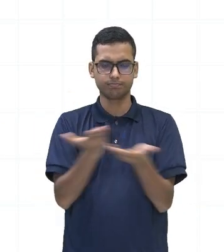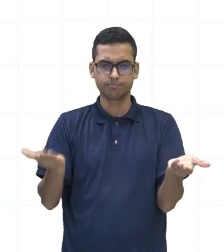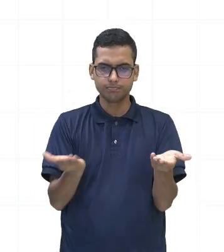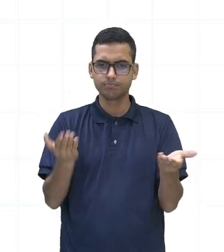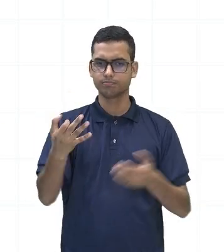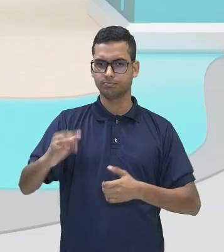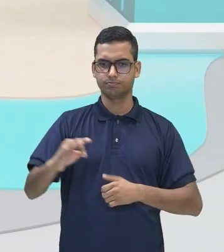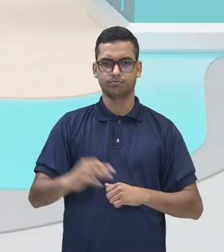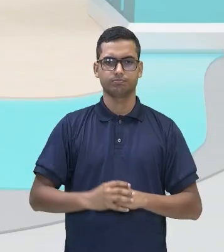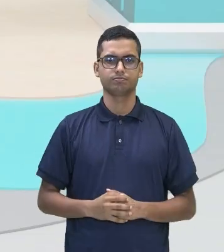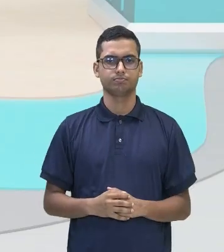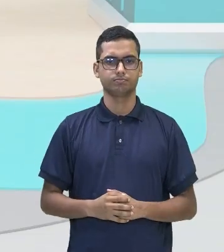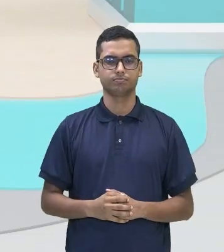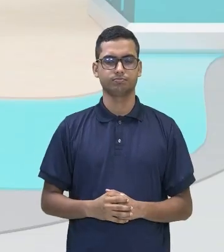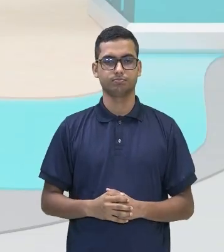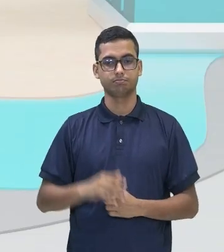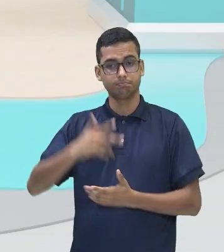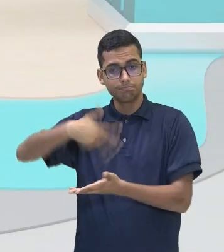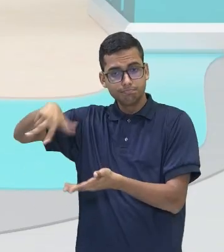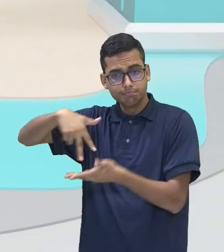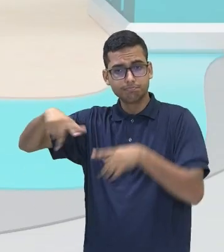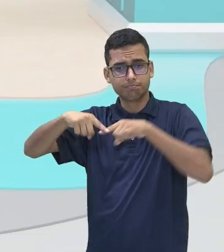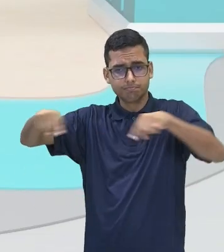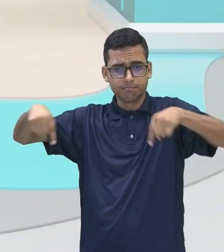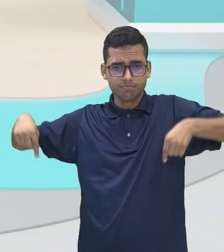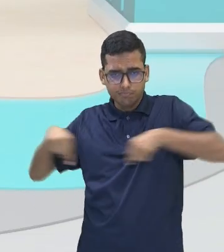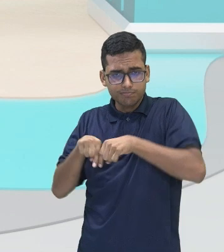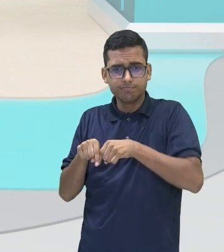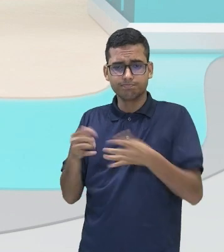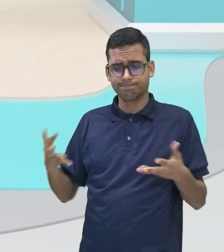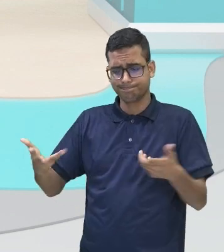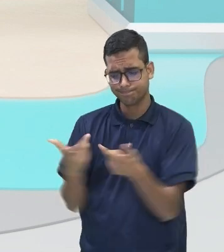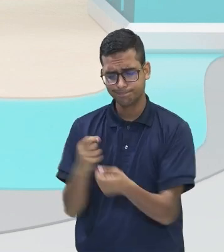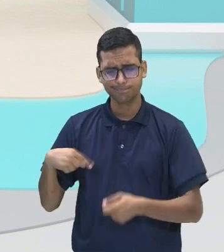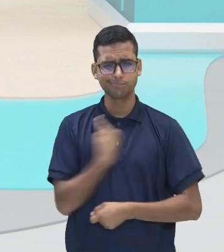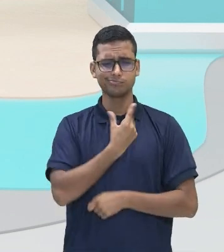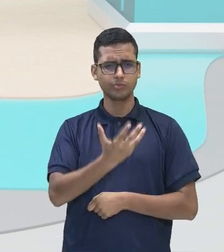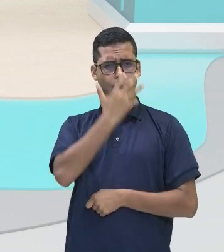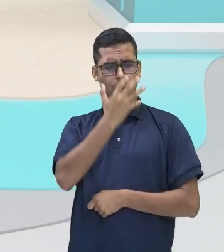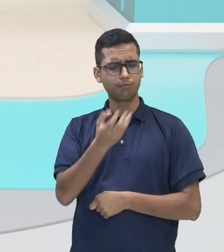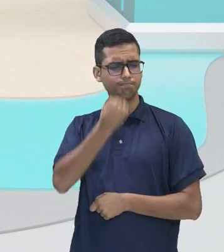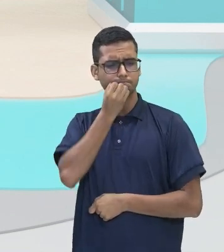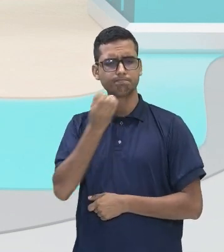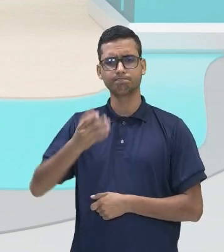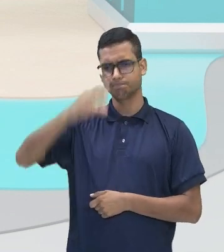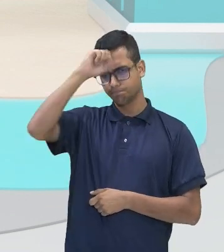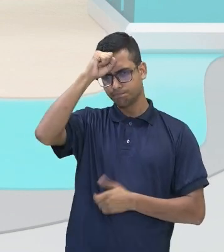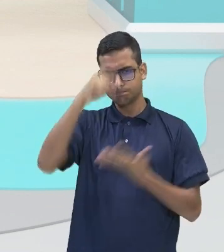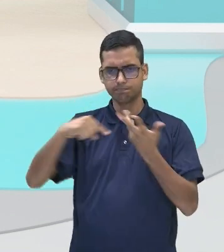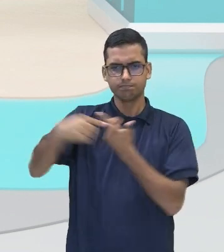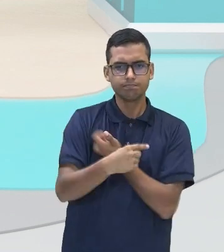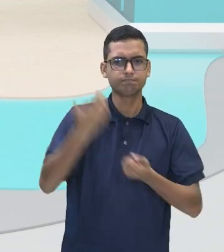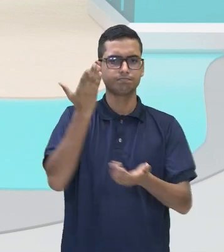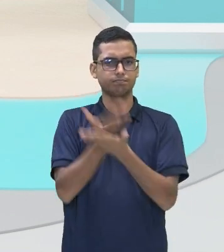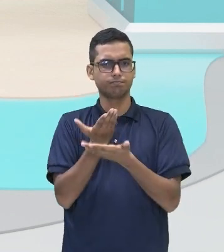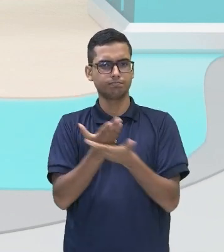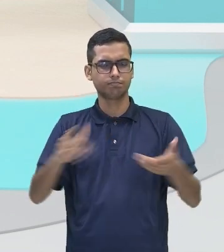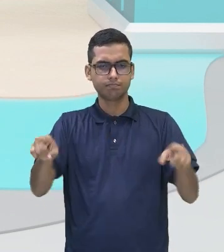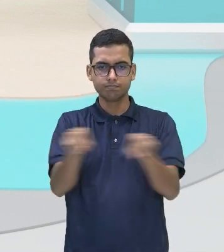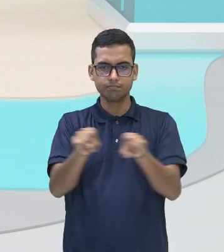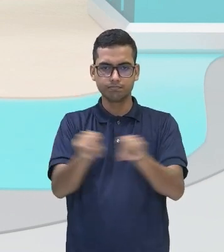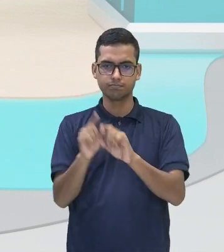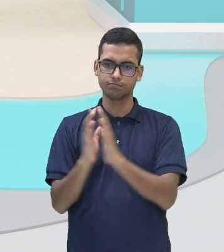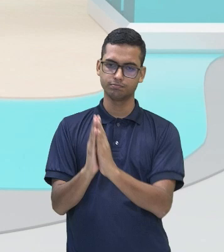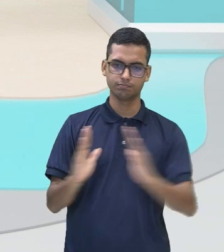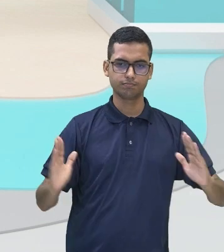dita. As danças de salão são um universo maravilhoso e encantador que nós teremos a oportunidade de explorar aí nesta